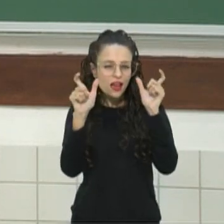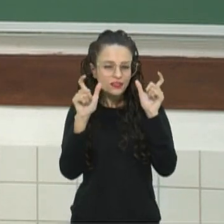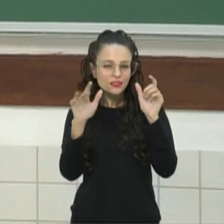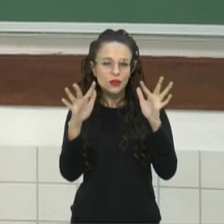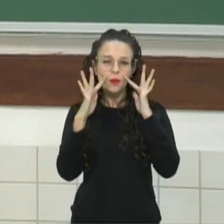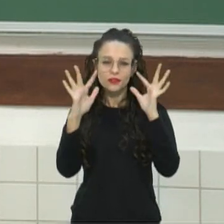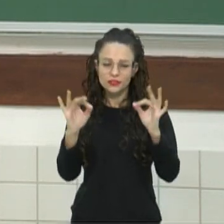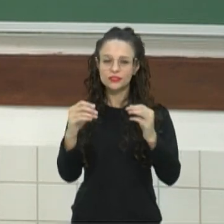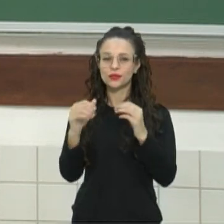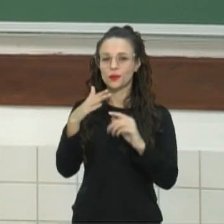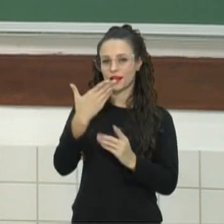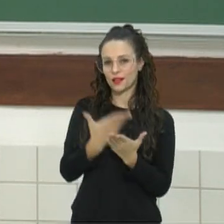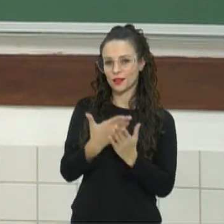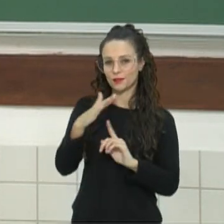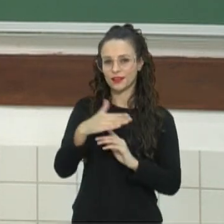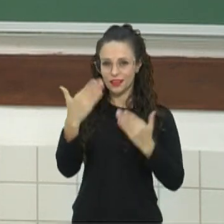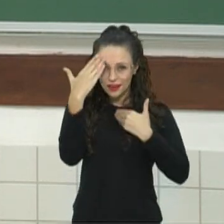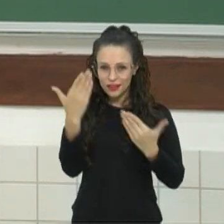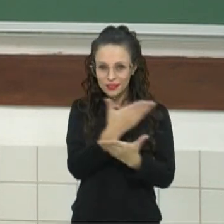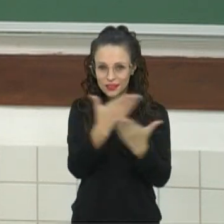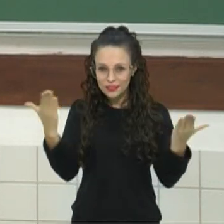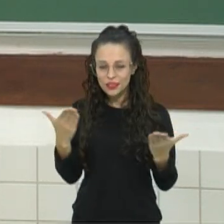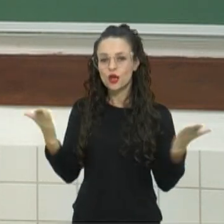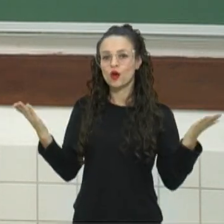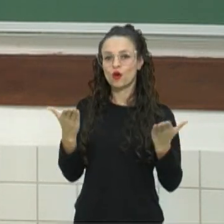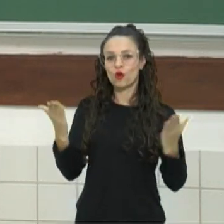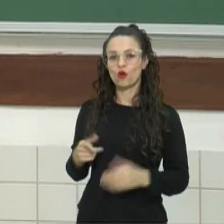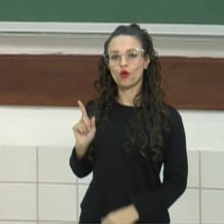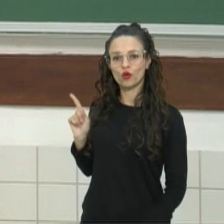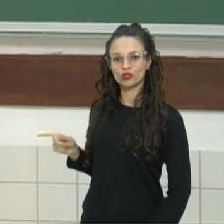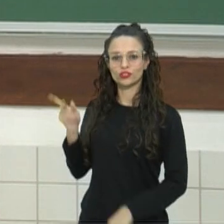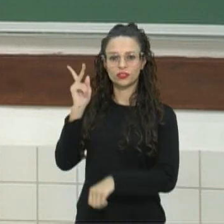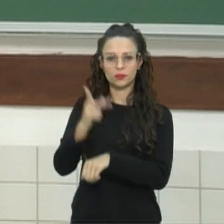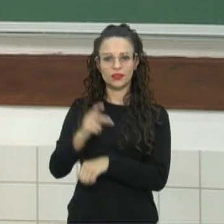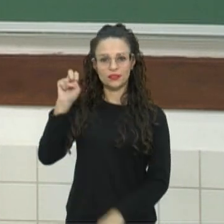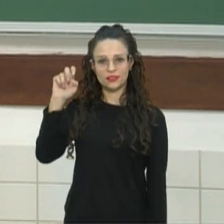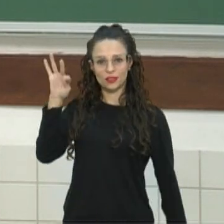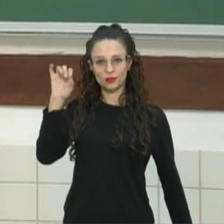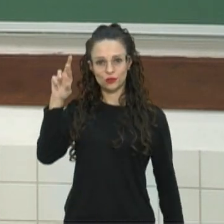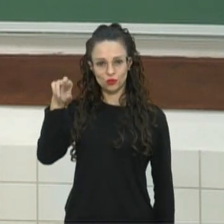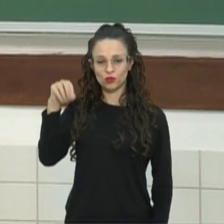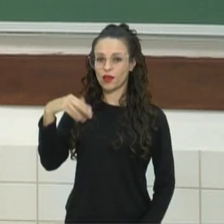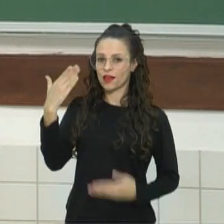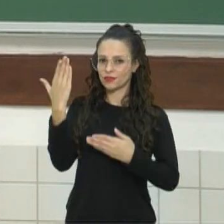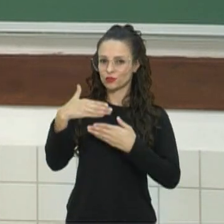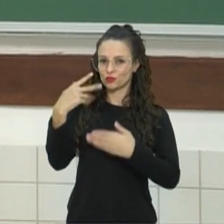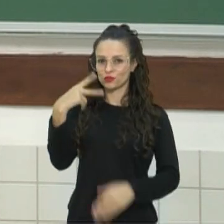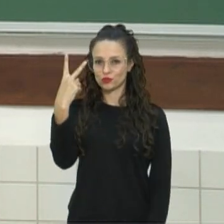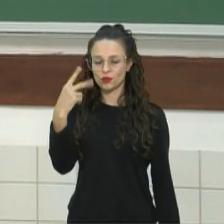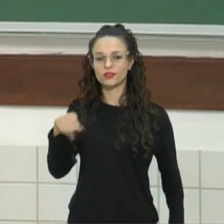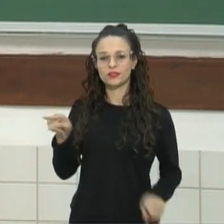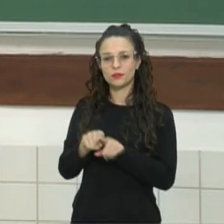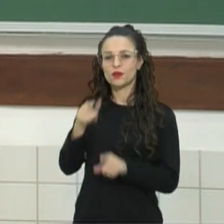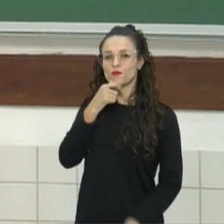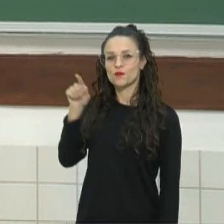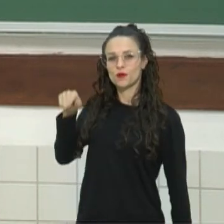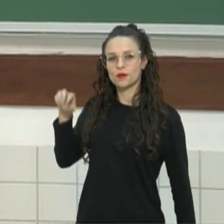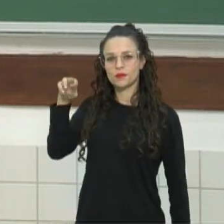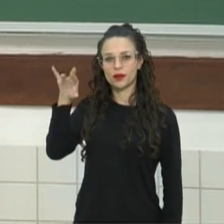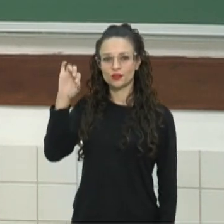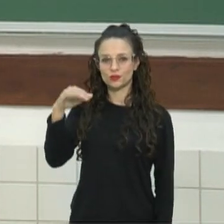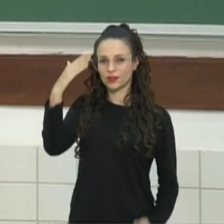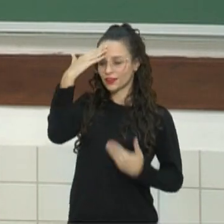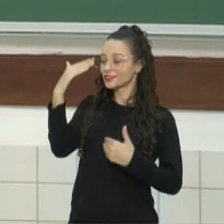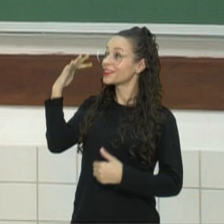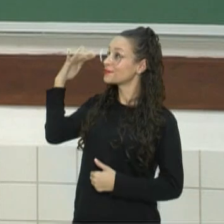Da minha parte, só tenho a agradecer essa produção maravilhosa. Hoje, com o mestre Satoru os botões, diretamente do Estúdio 2, o Márcio, nosso cameraman.